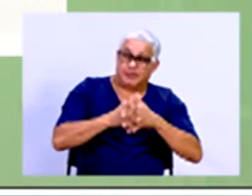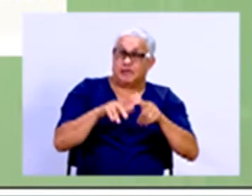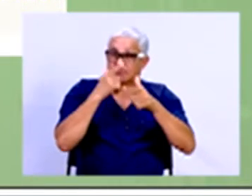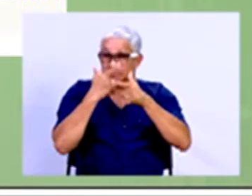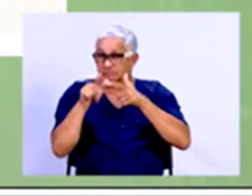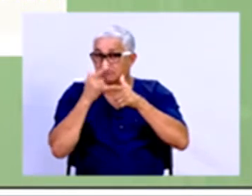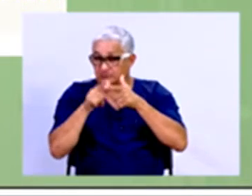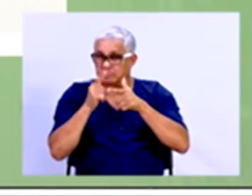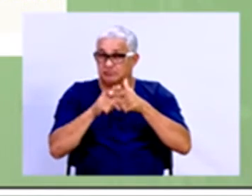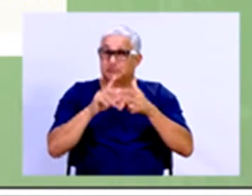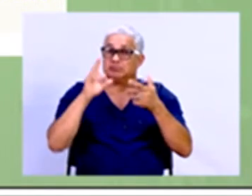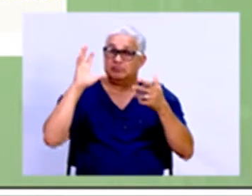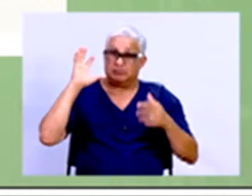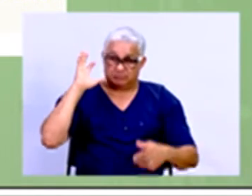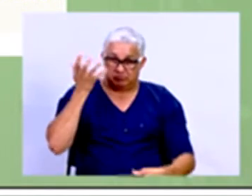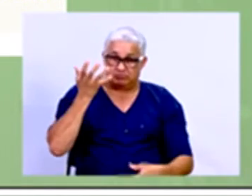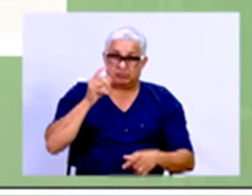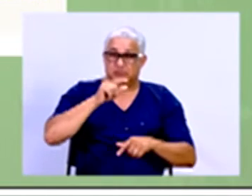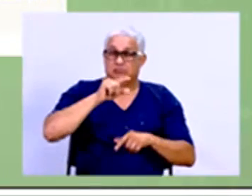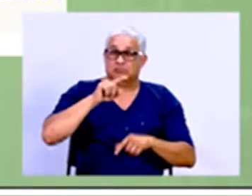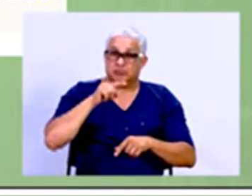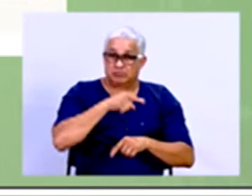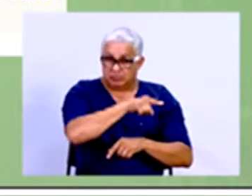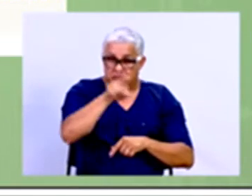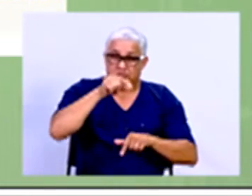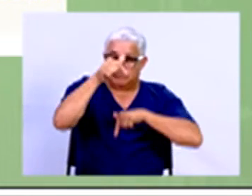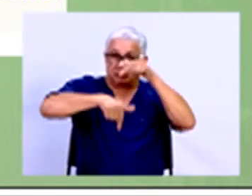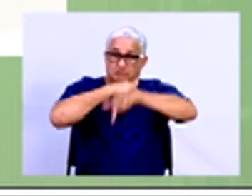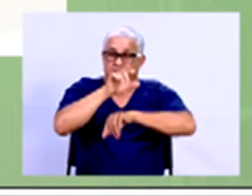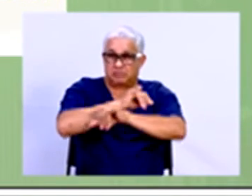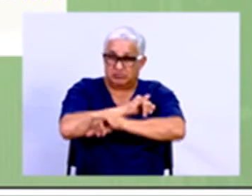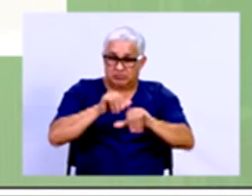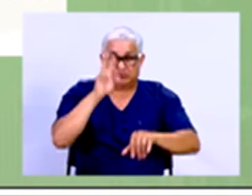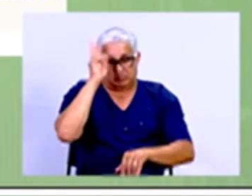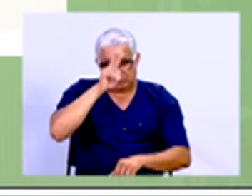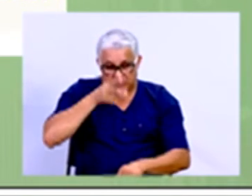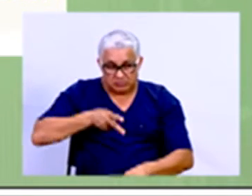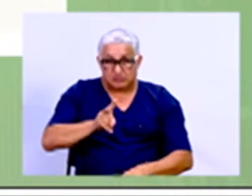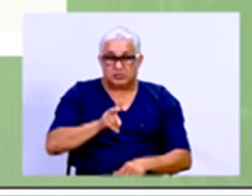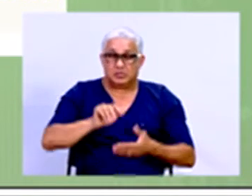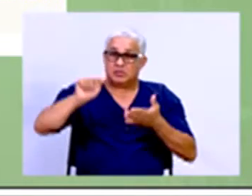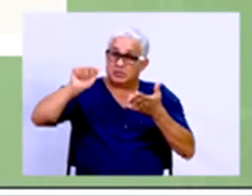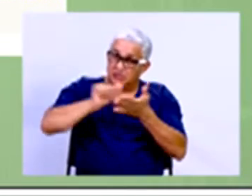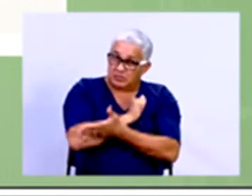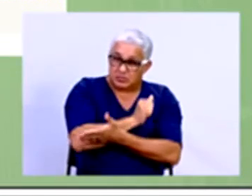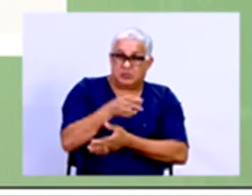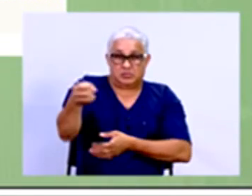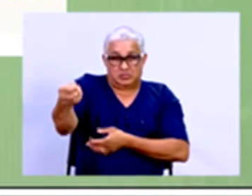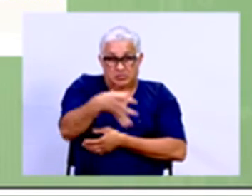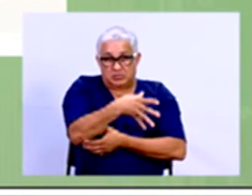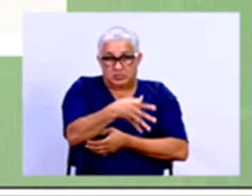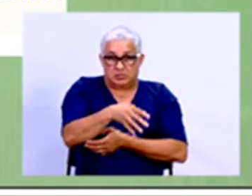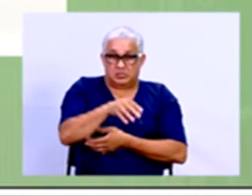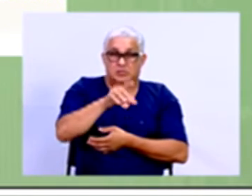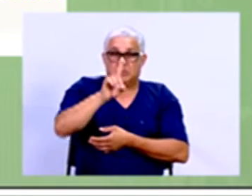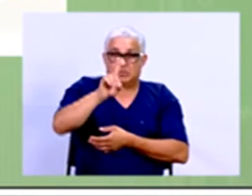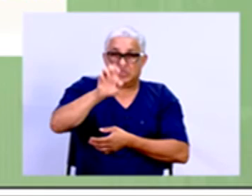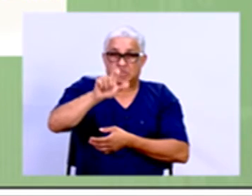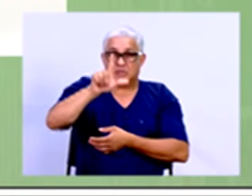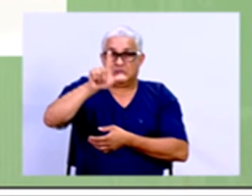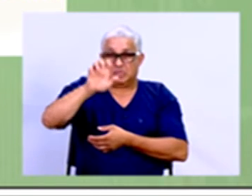né, para vocês trabalharem essas informações. Então, lembrem-se, exclusão e atualização, né, delete e